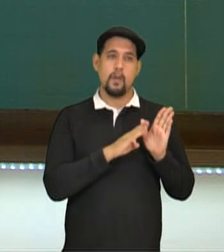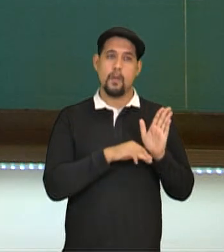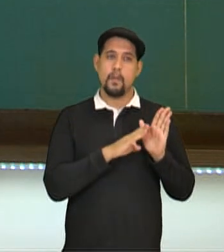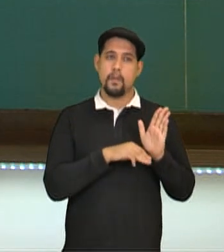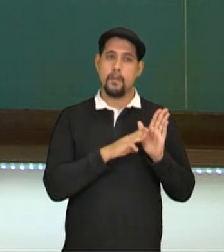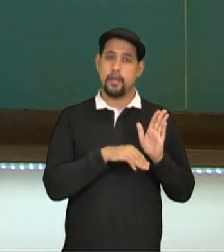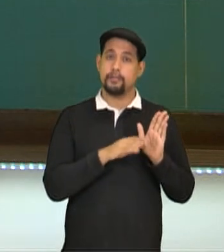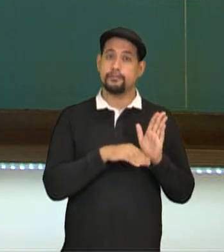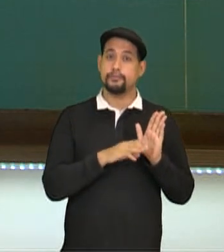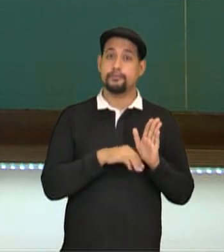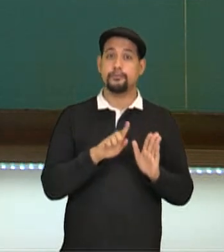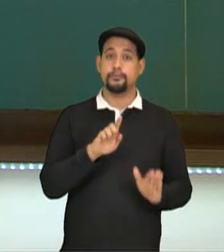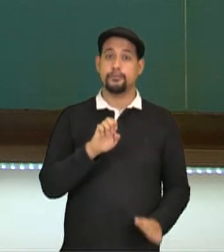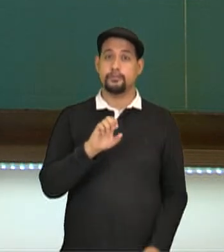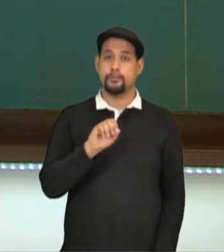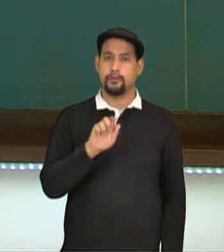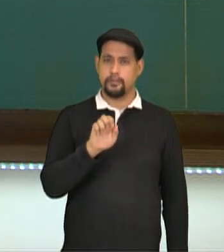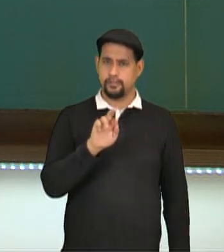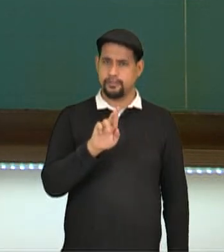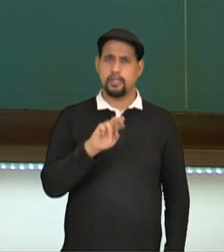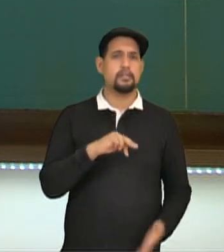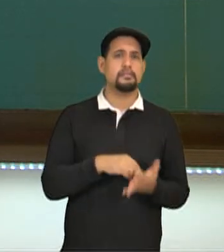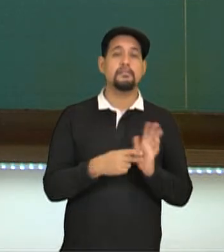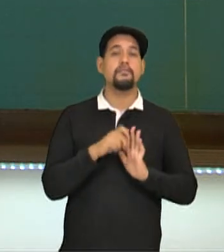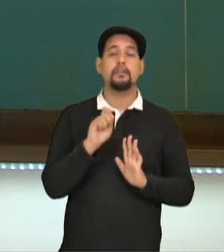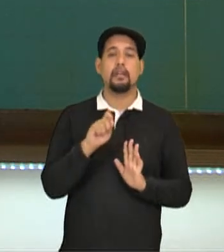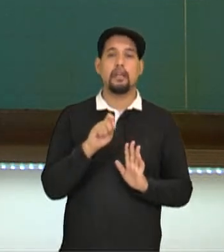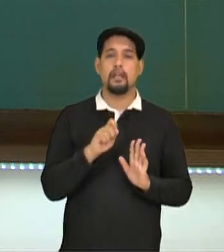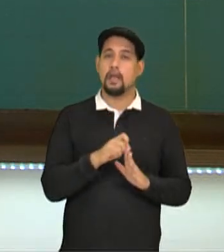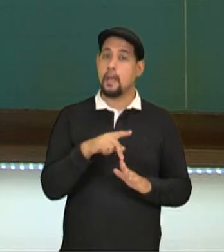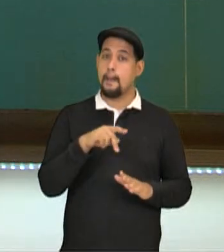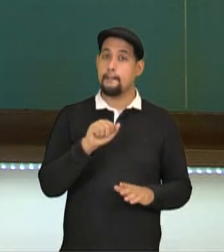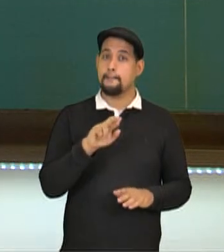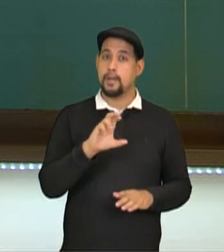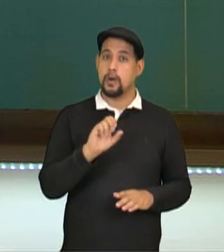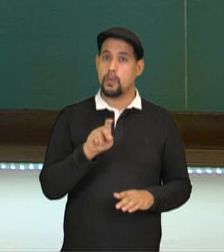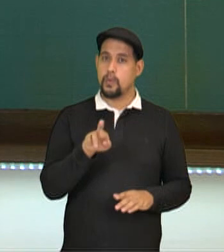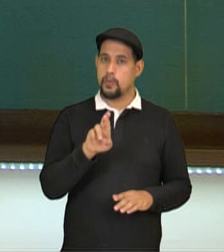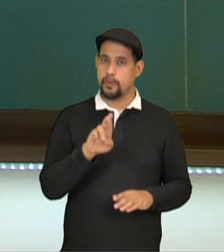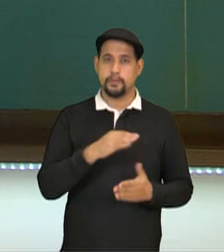natural de Georges Herbert, que deu origem ao parkour.